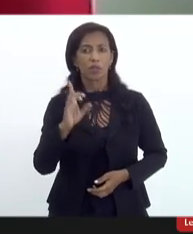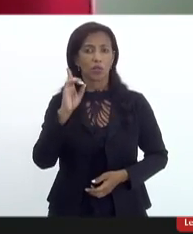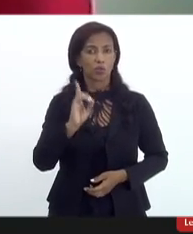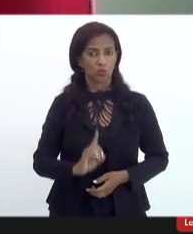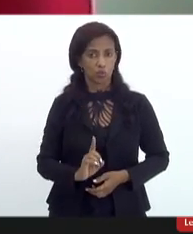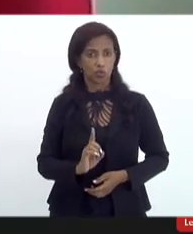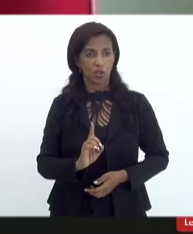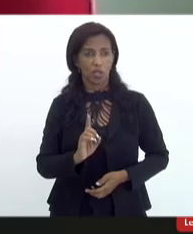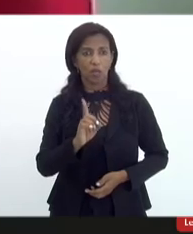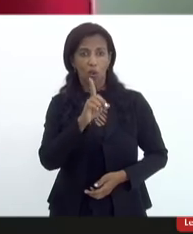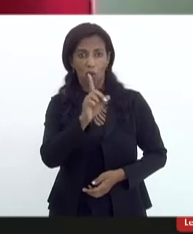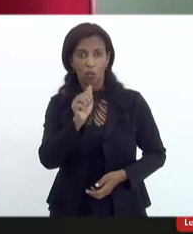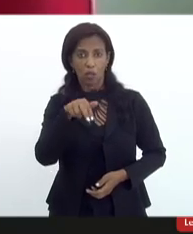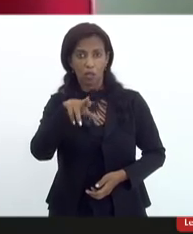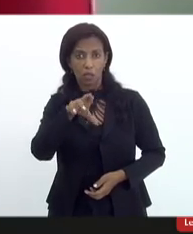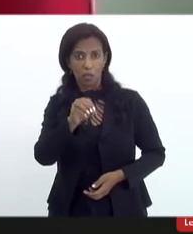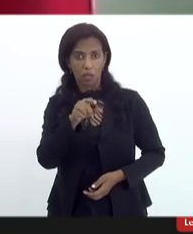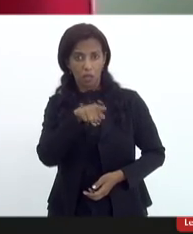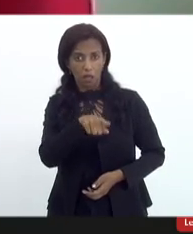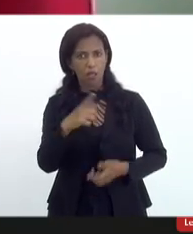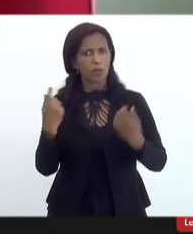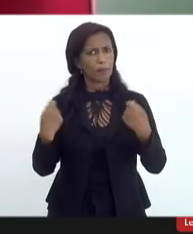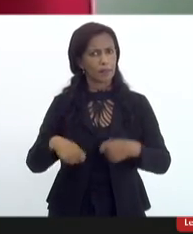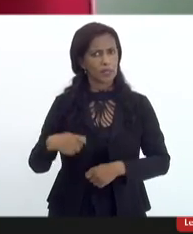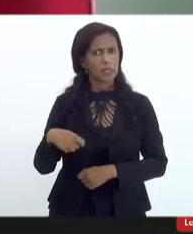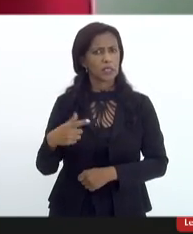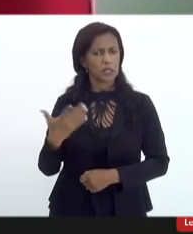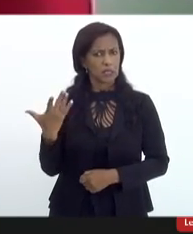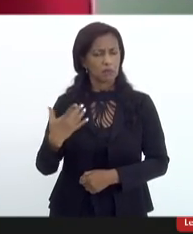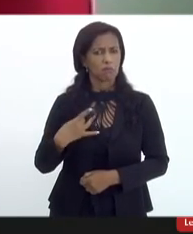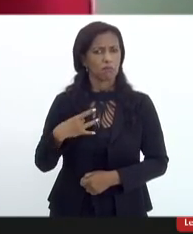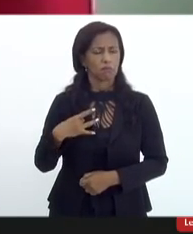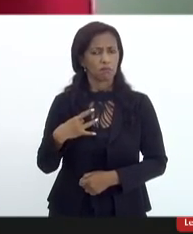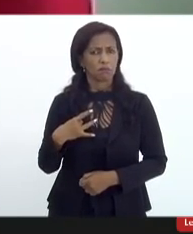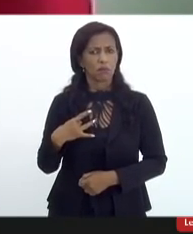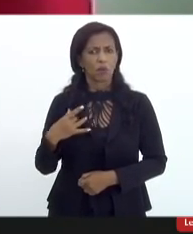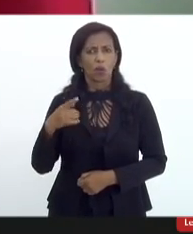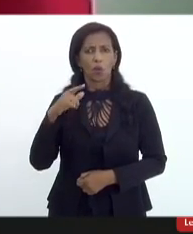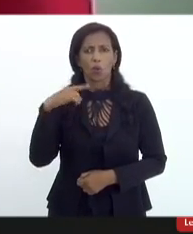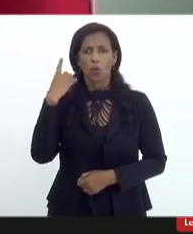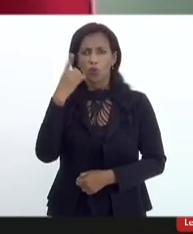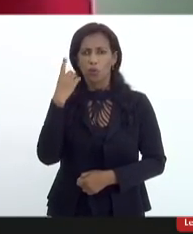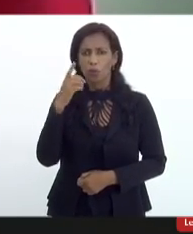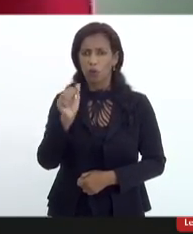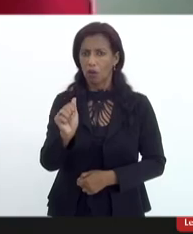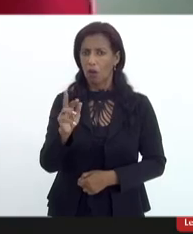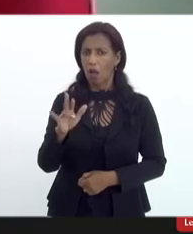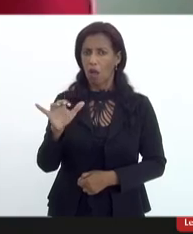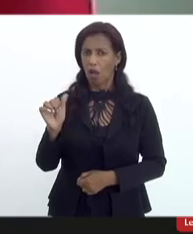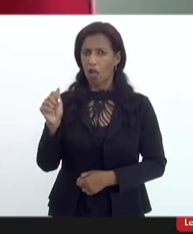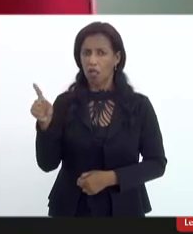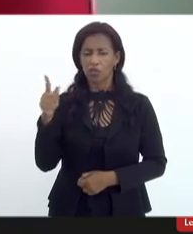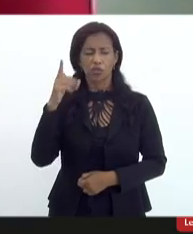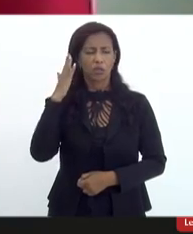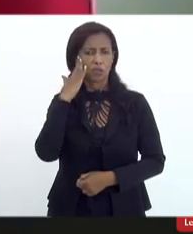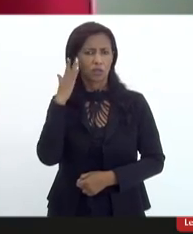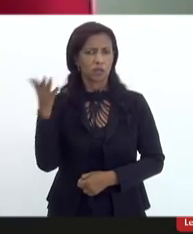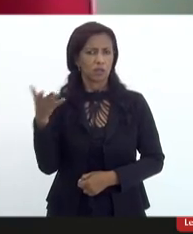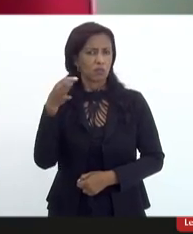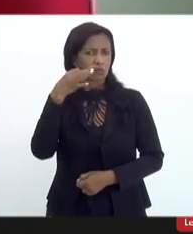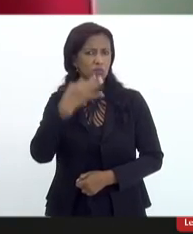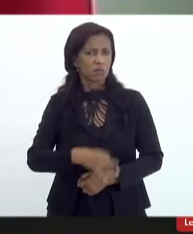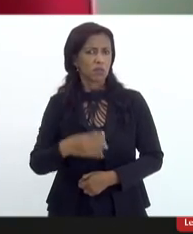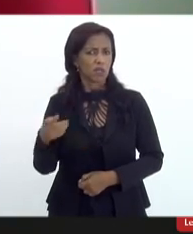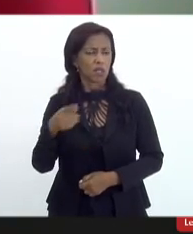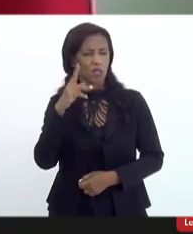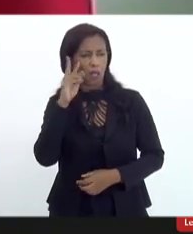à reparação é algo que tem que estar presente, né? Deputado Átila Nunes é nosso relator e eu tenho convicção que